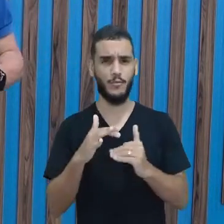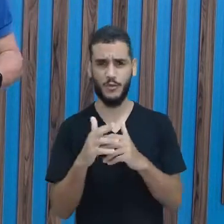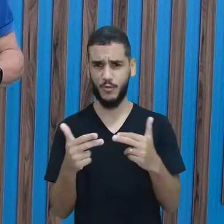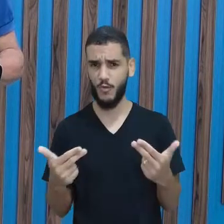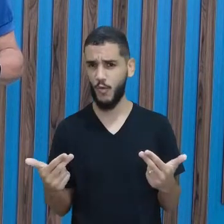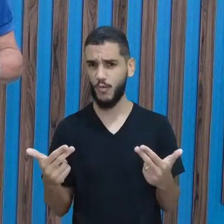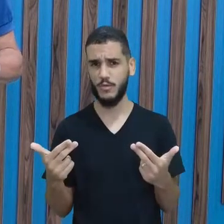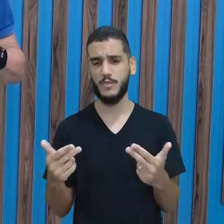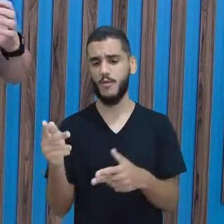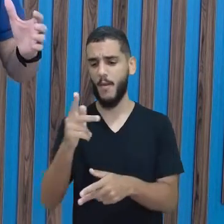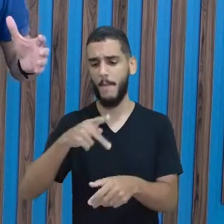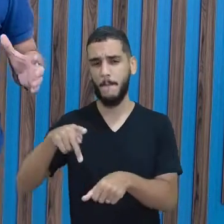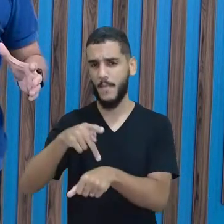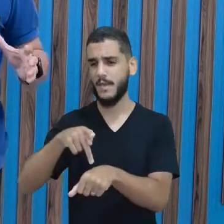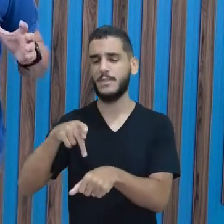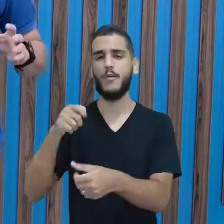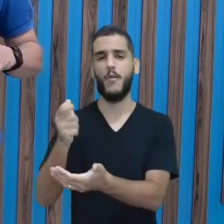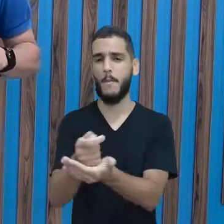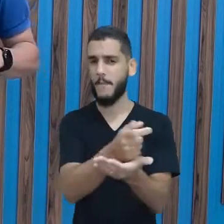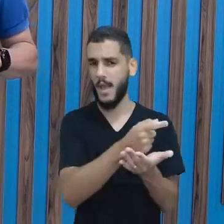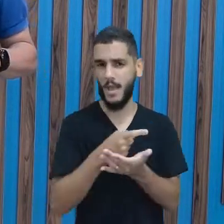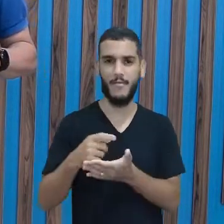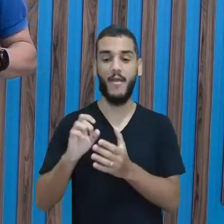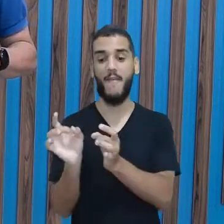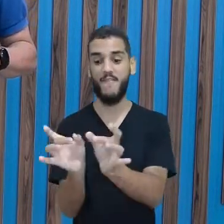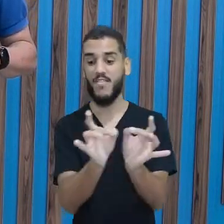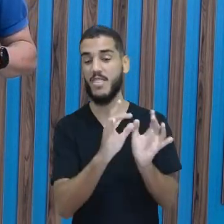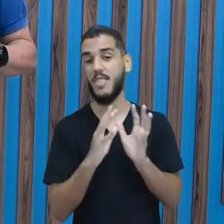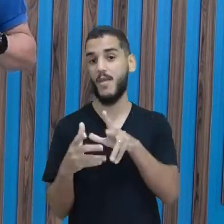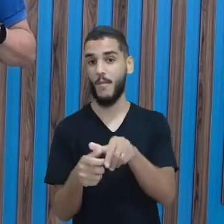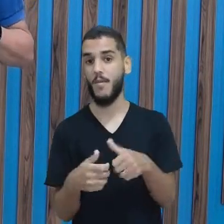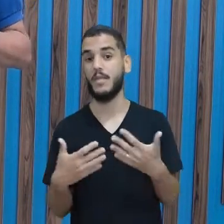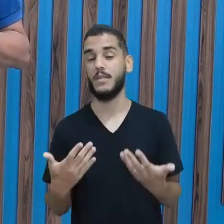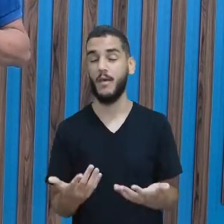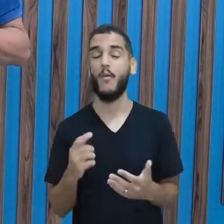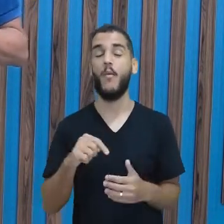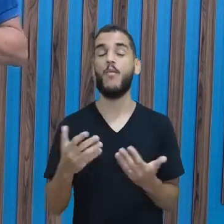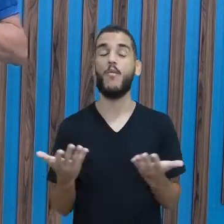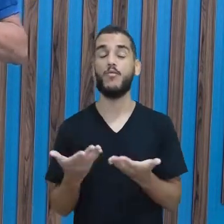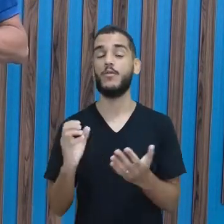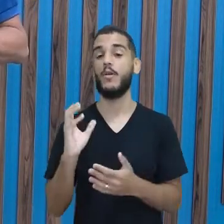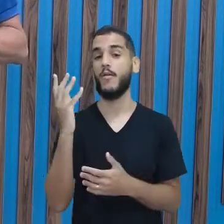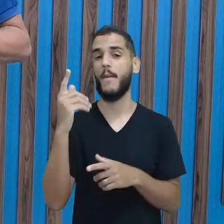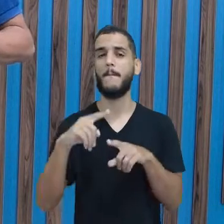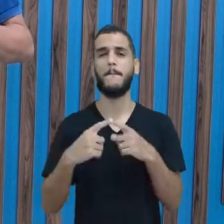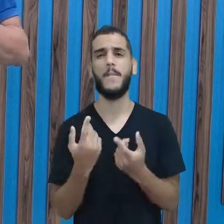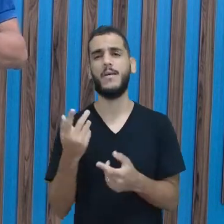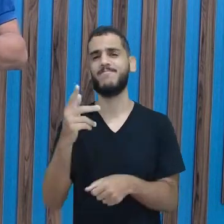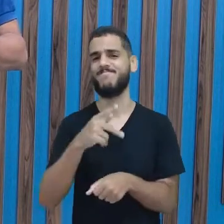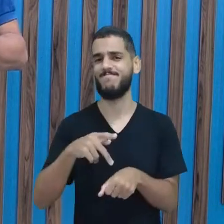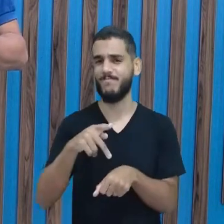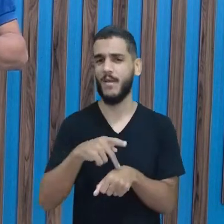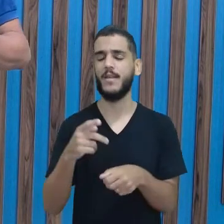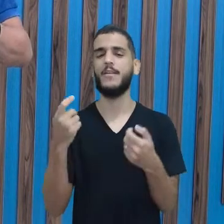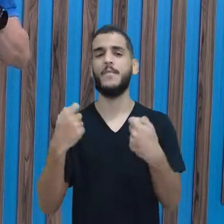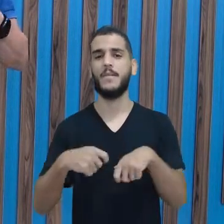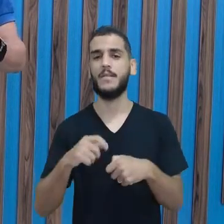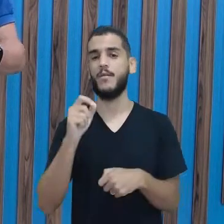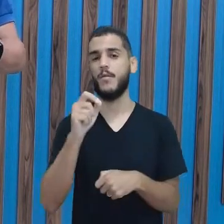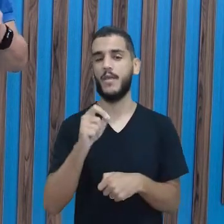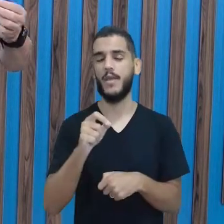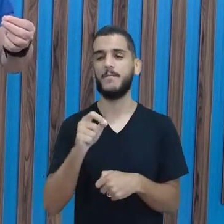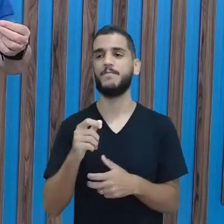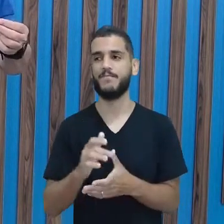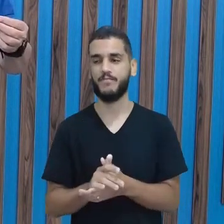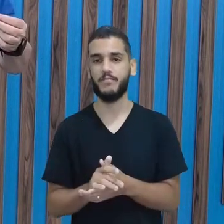revendia, como até hoje acontece. Mas quando um país depende de um